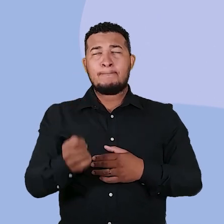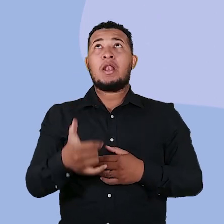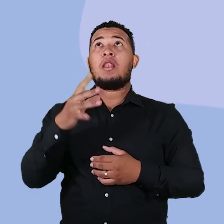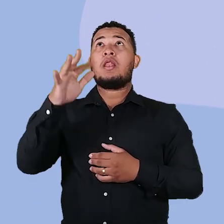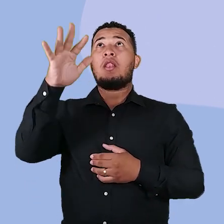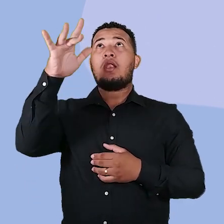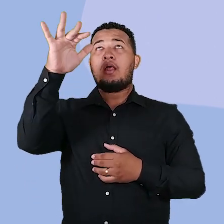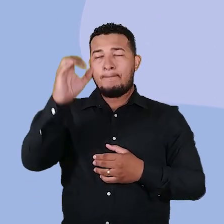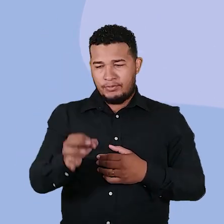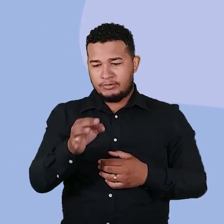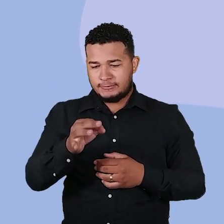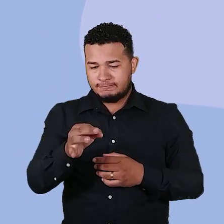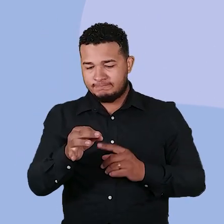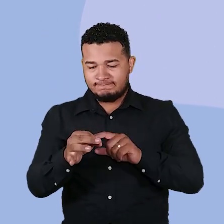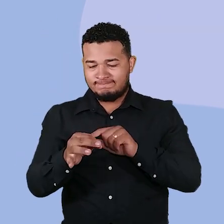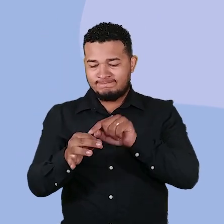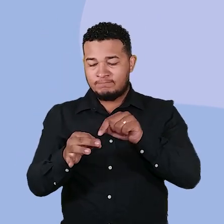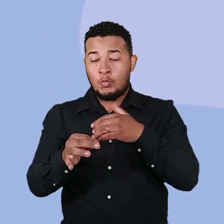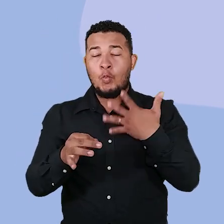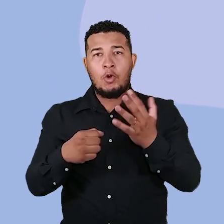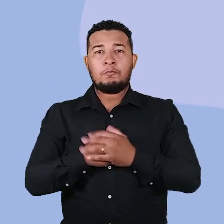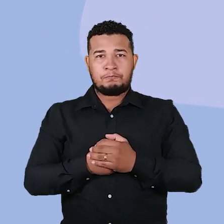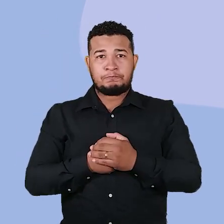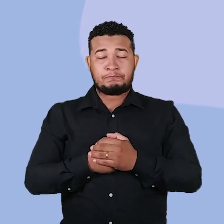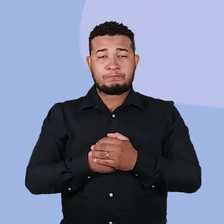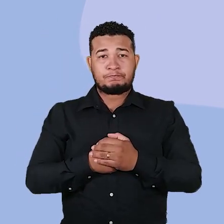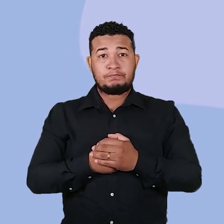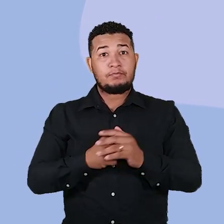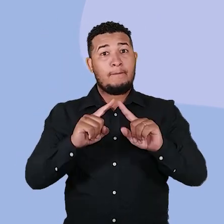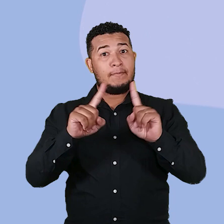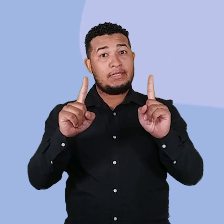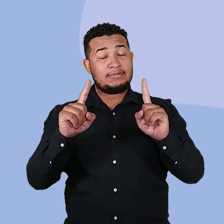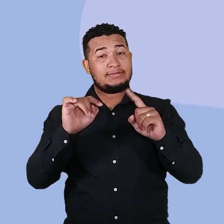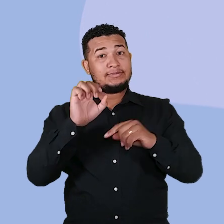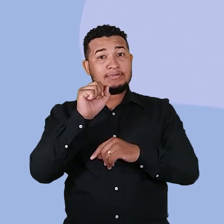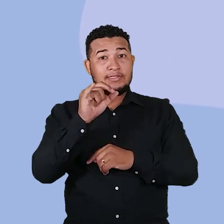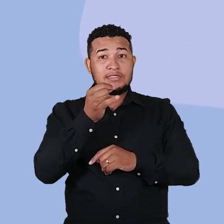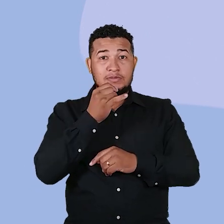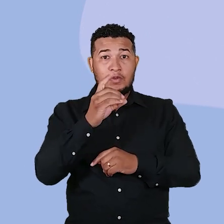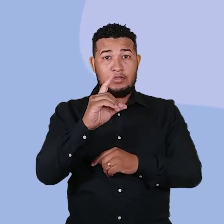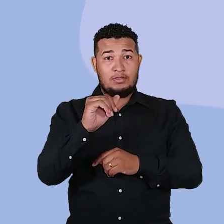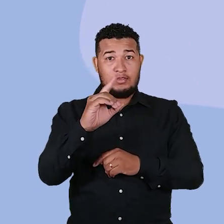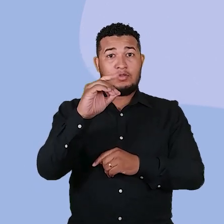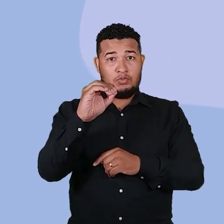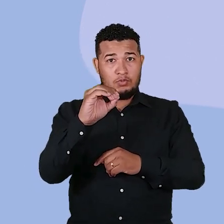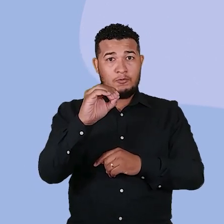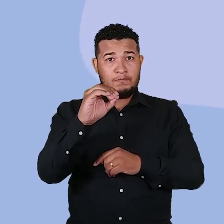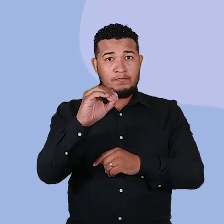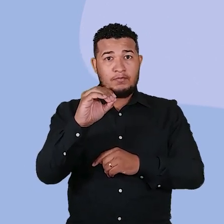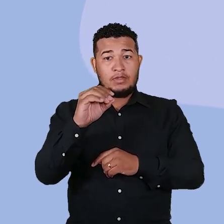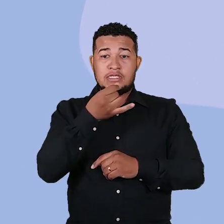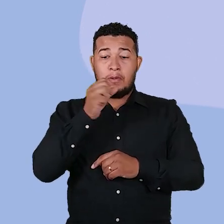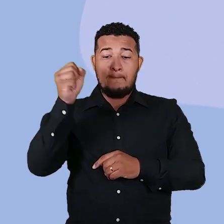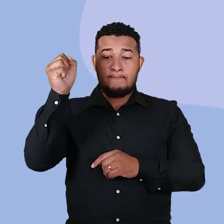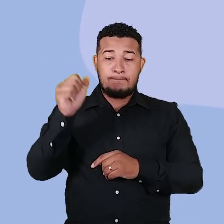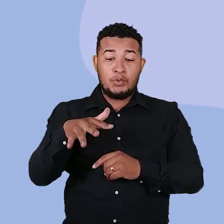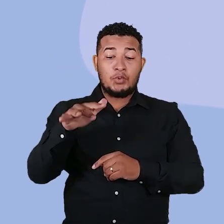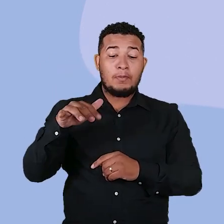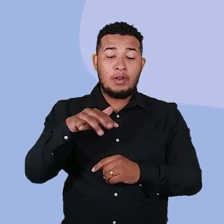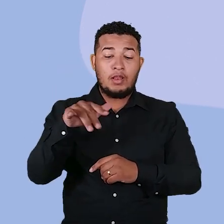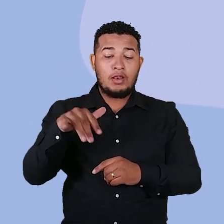toda vez aí agora olha só presta atenção hein e ao lançar um dado